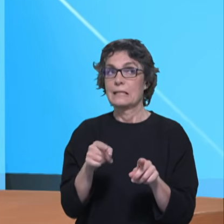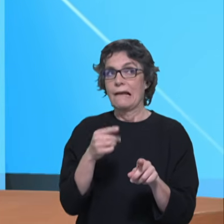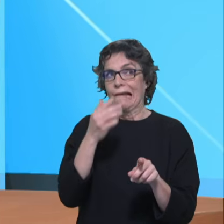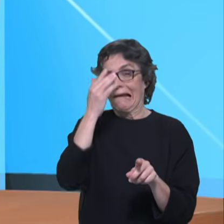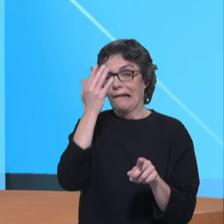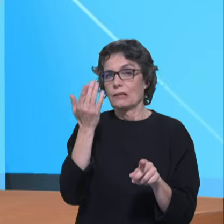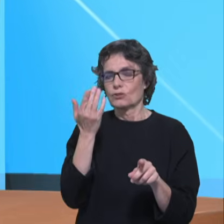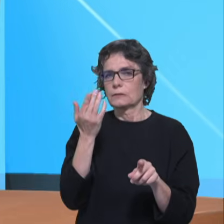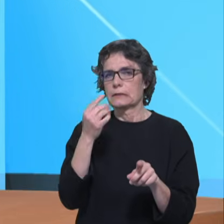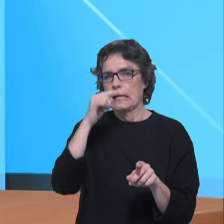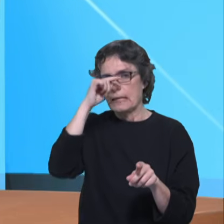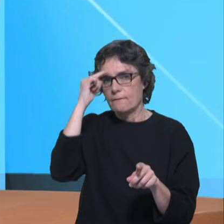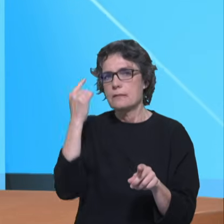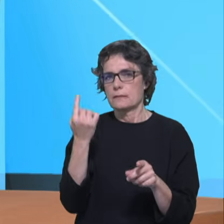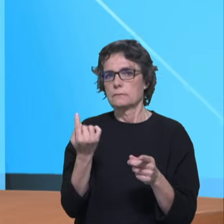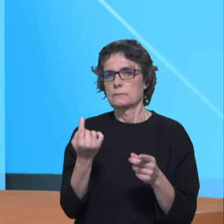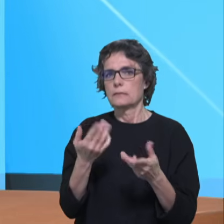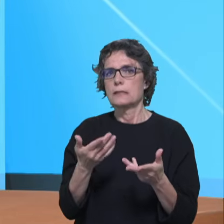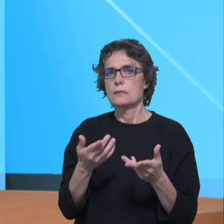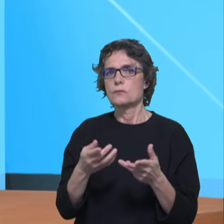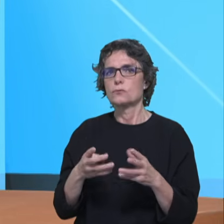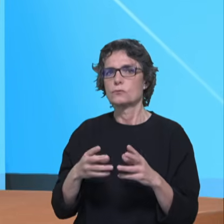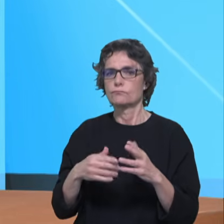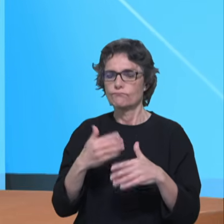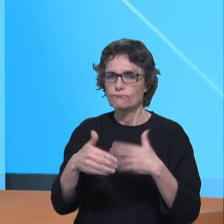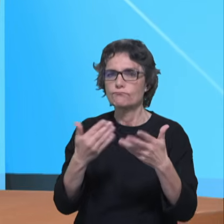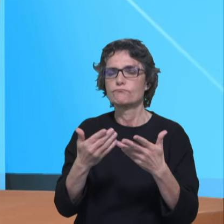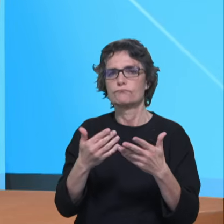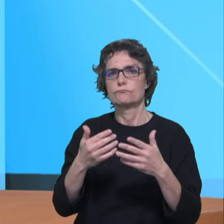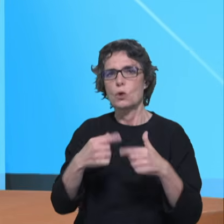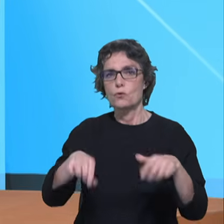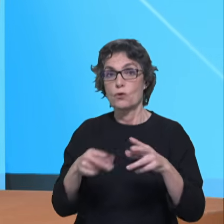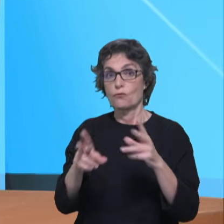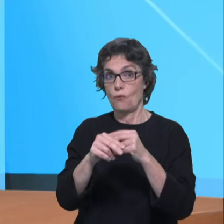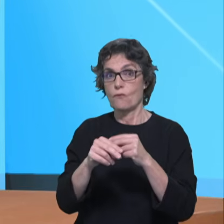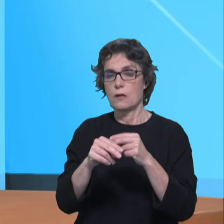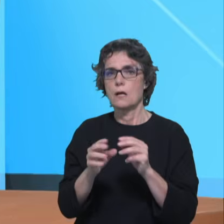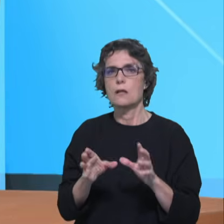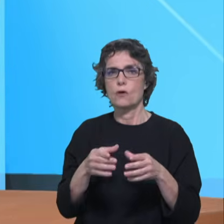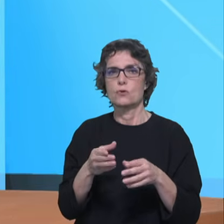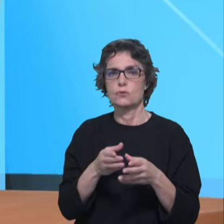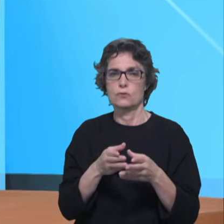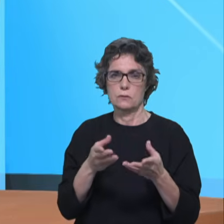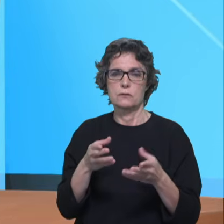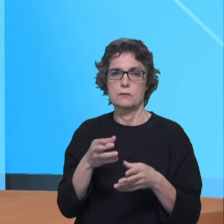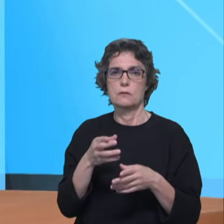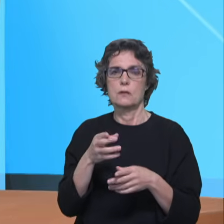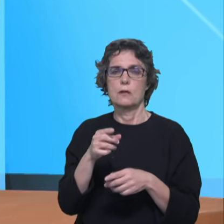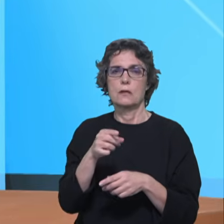evolução na nova reunião de concertação social, da Comissão Permanente da Concertação Social, que o governo